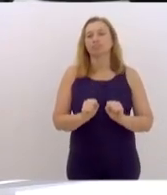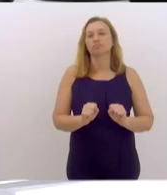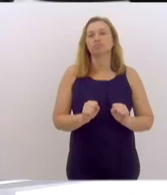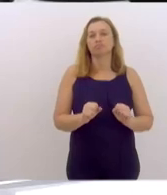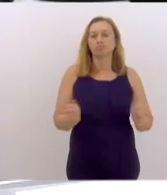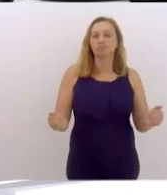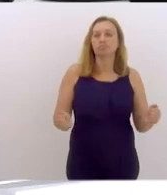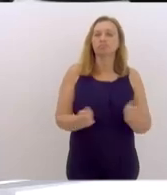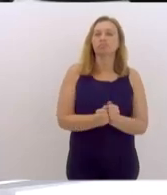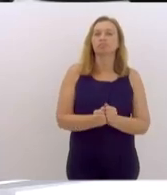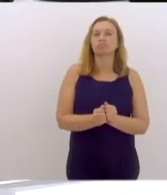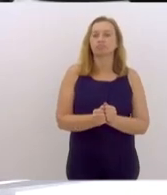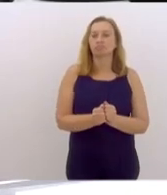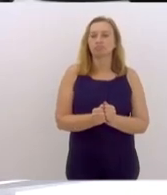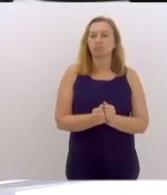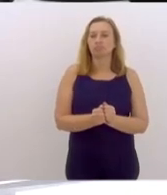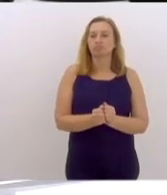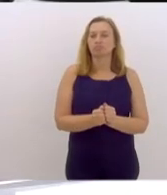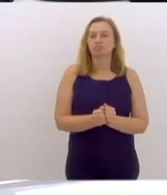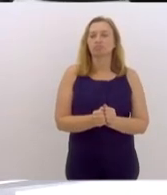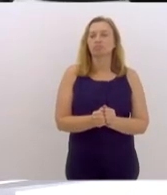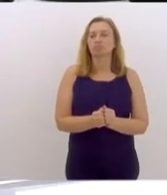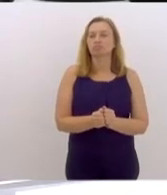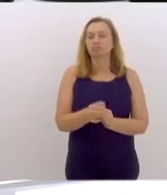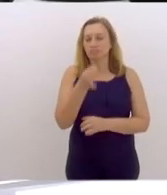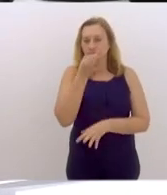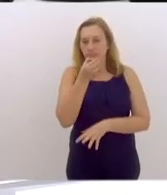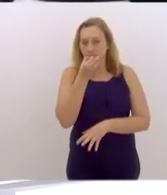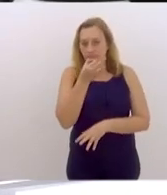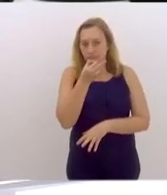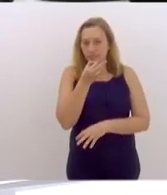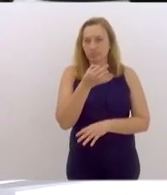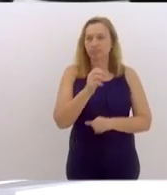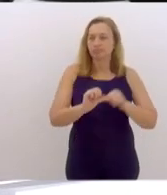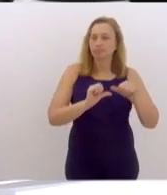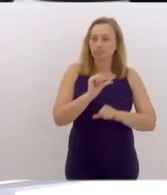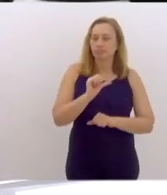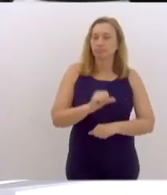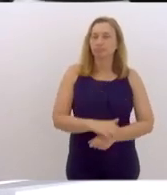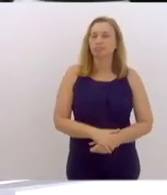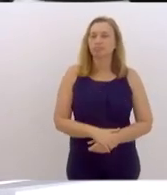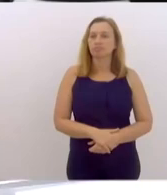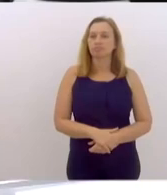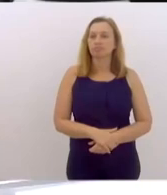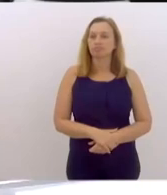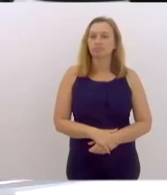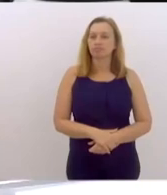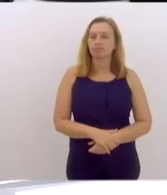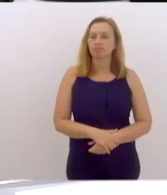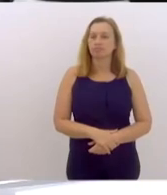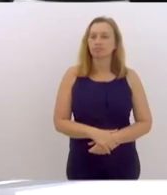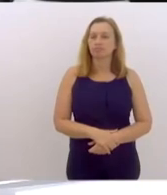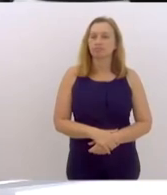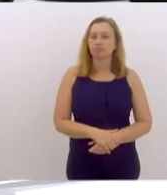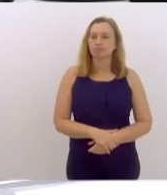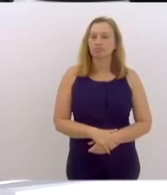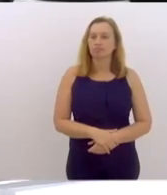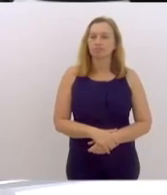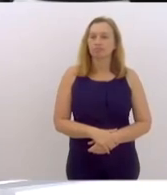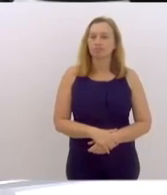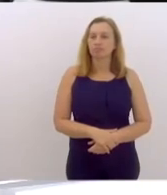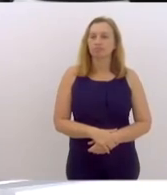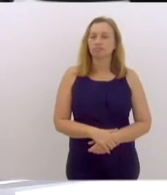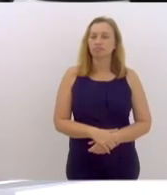participar sugerindo essas mudanças mas nós